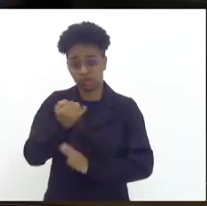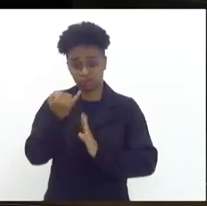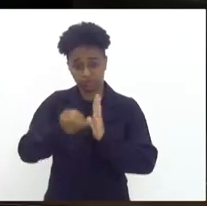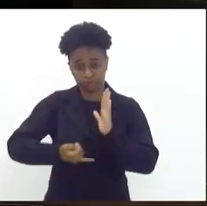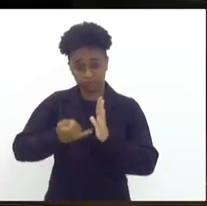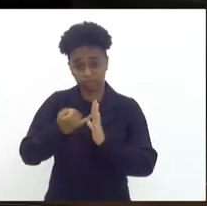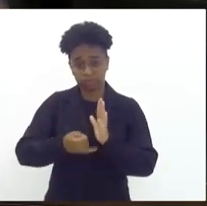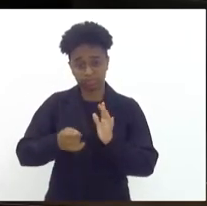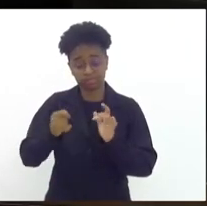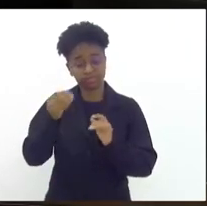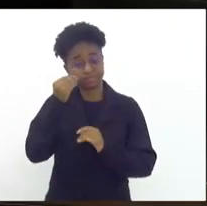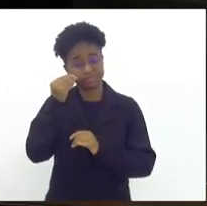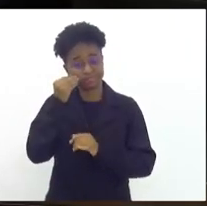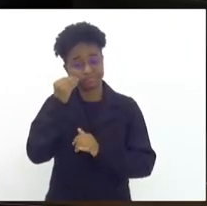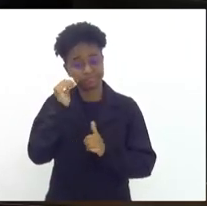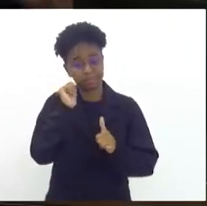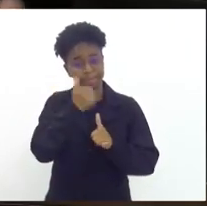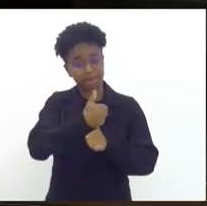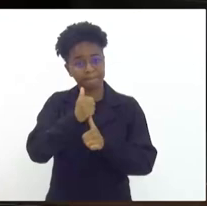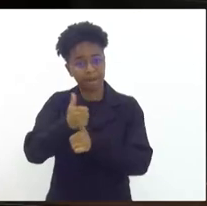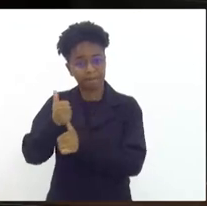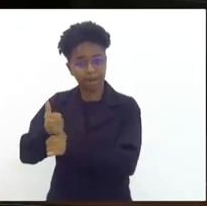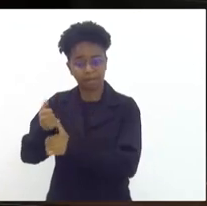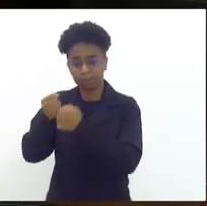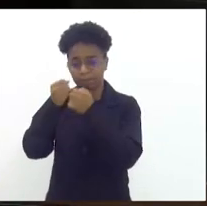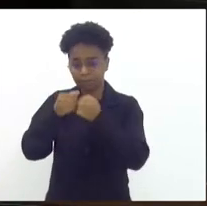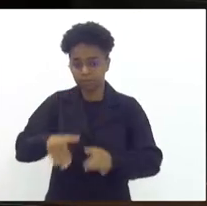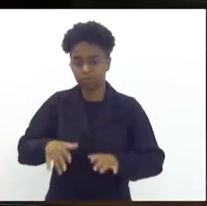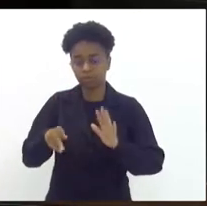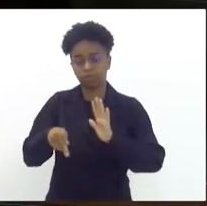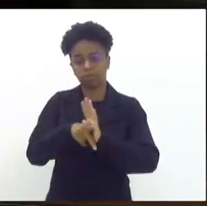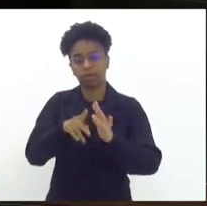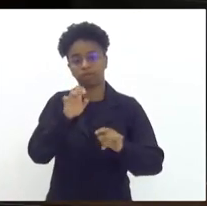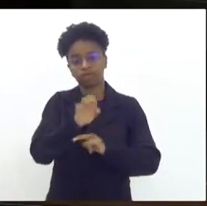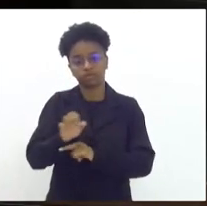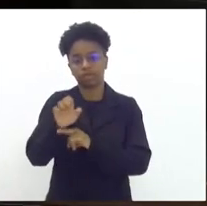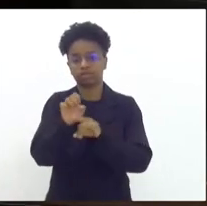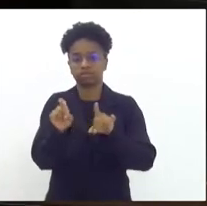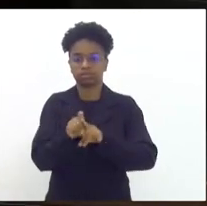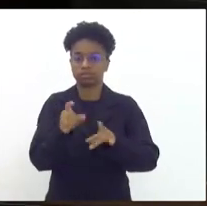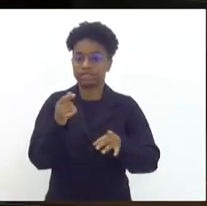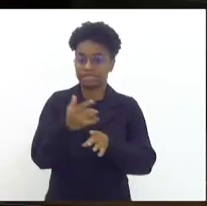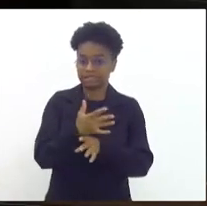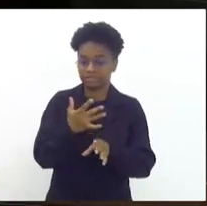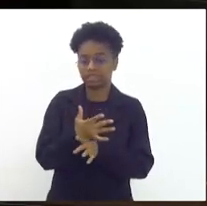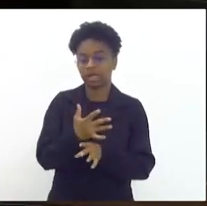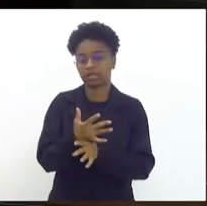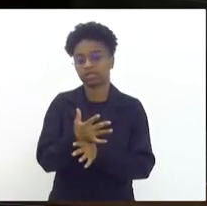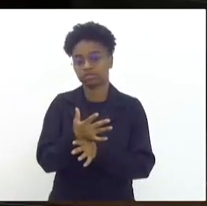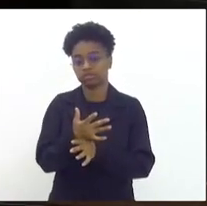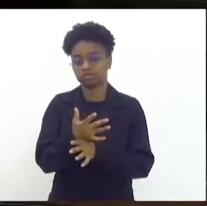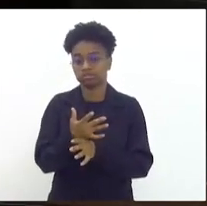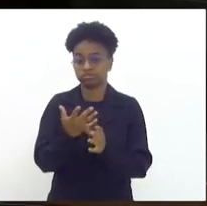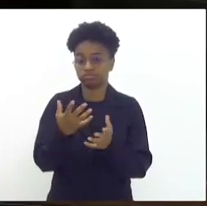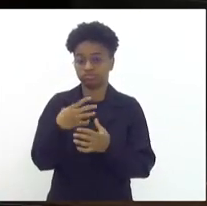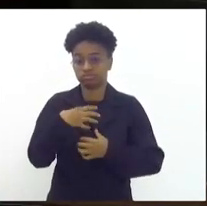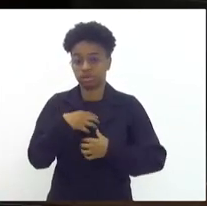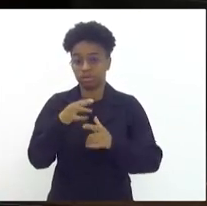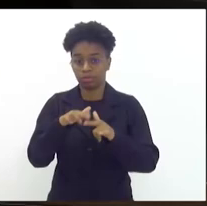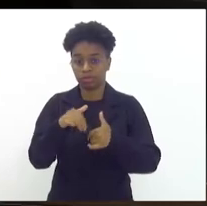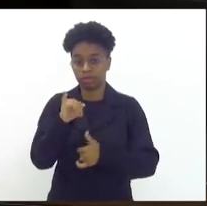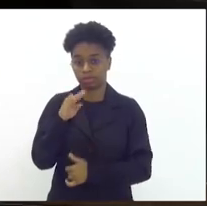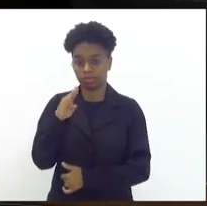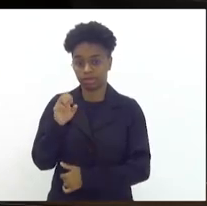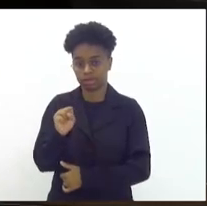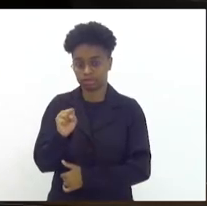para compensar todos os prejuízos que eventualmente os estados e municípios acabam pagando com o ibs